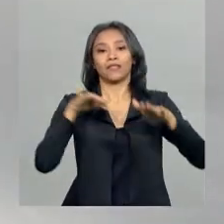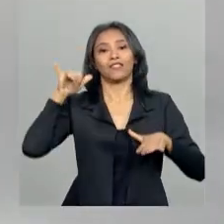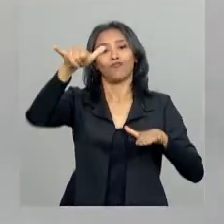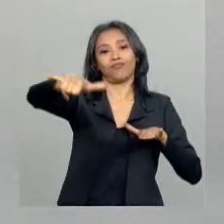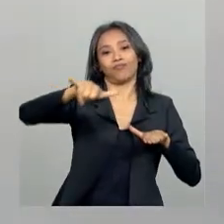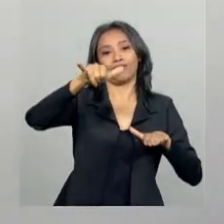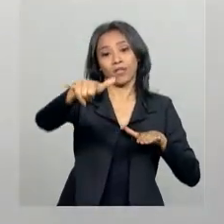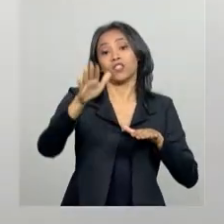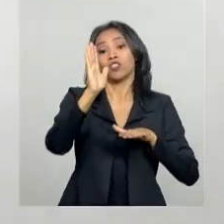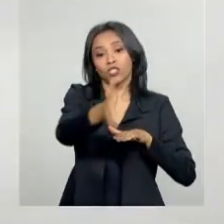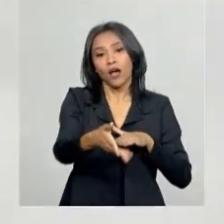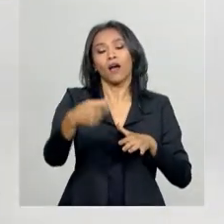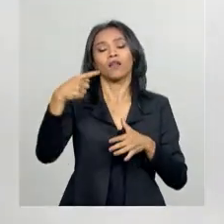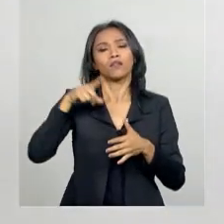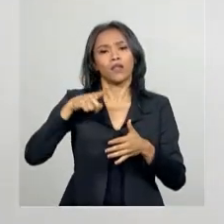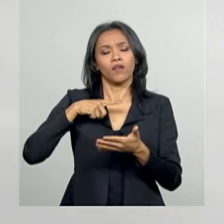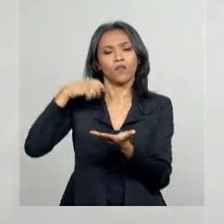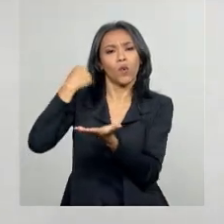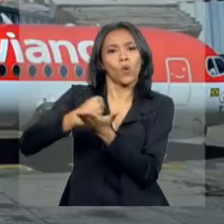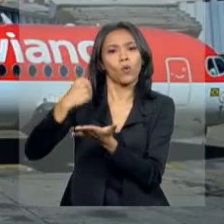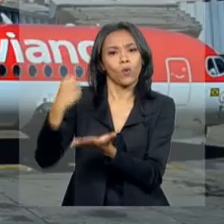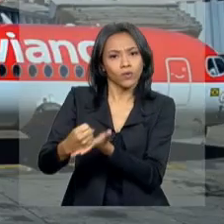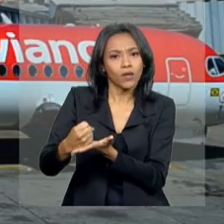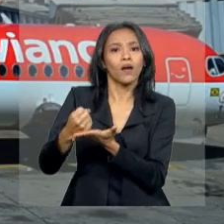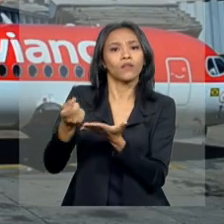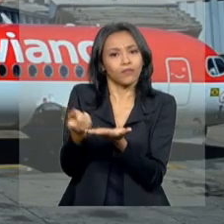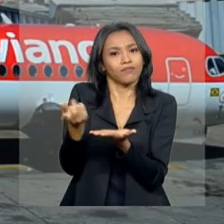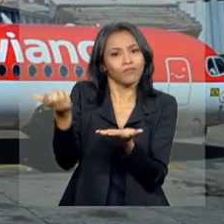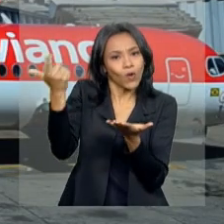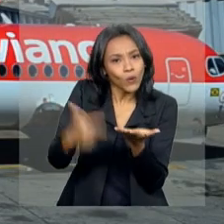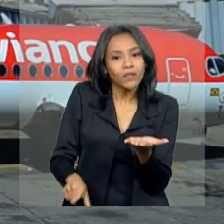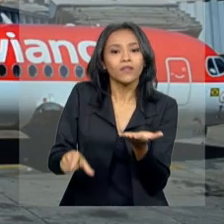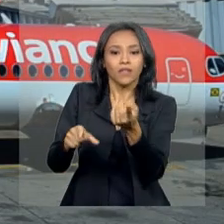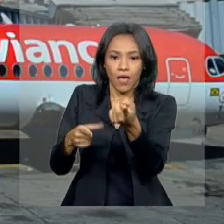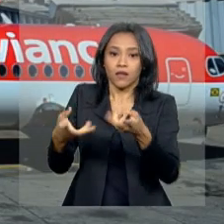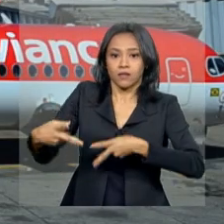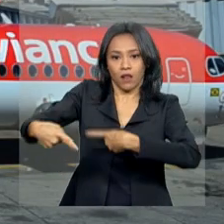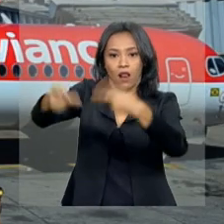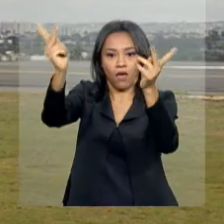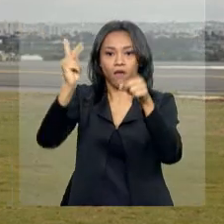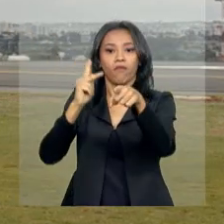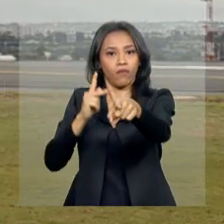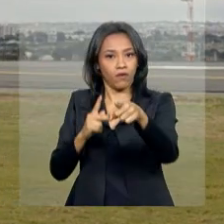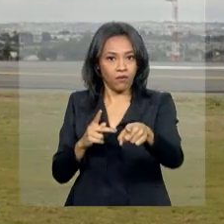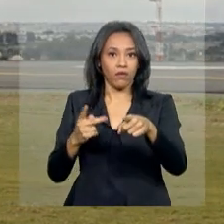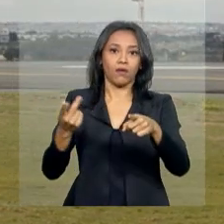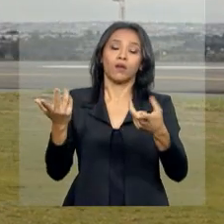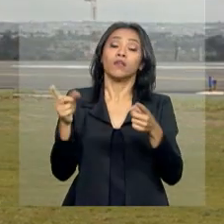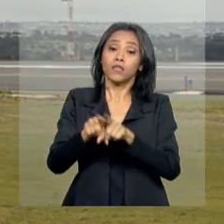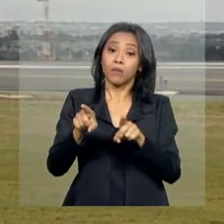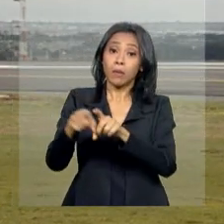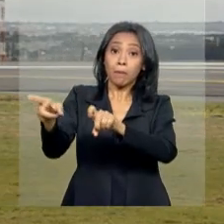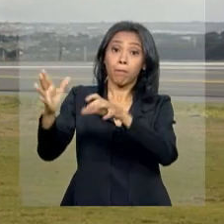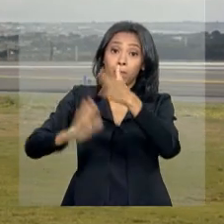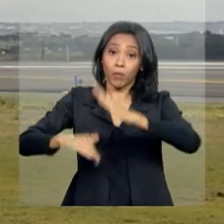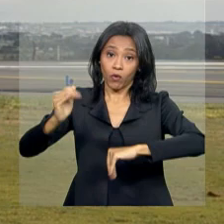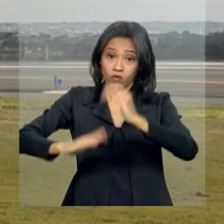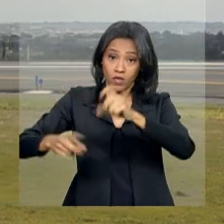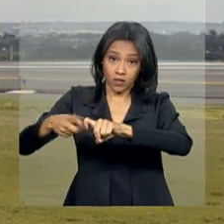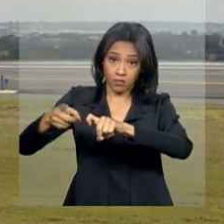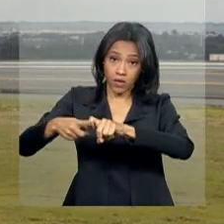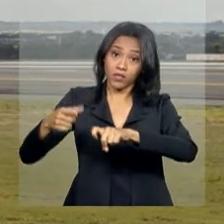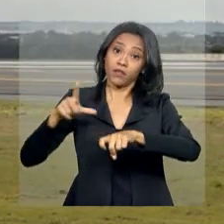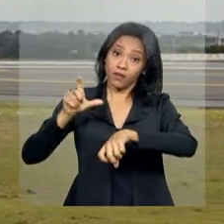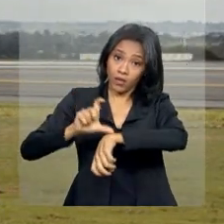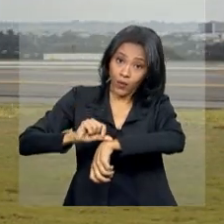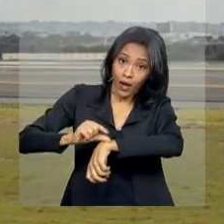foi renovado o termo de cooperação com as empresas. Elas transportam órgãos e equipes médicas e têm prioridade de voo e decolagem.